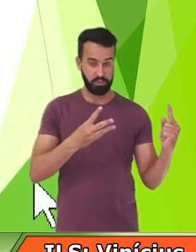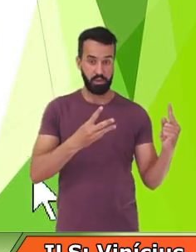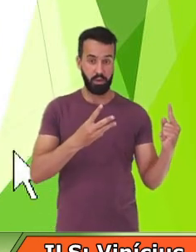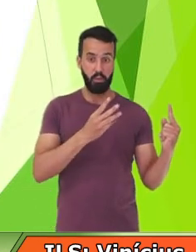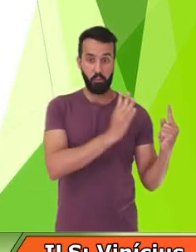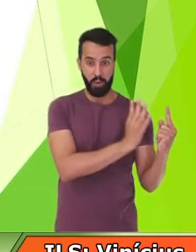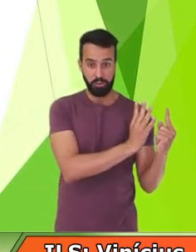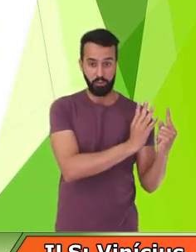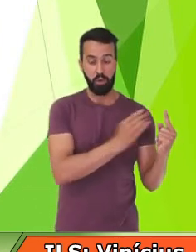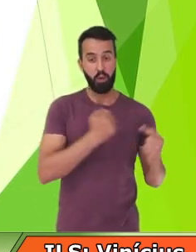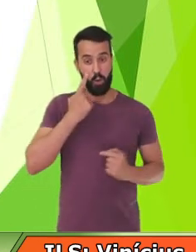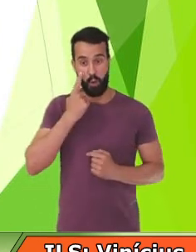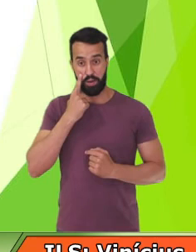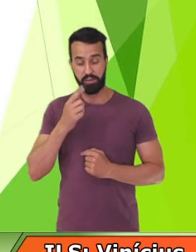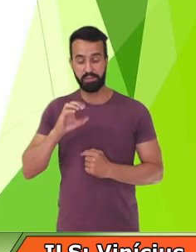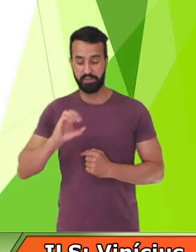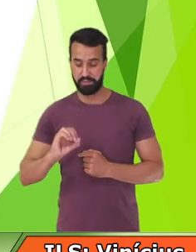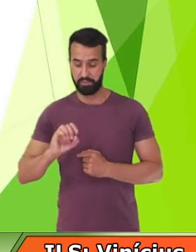nós temos